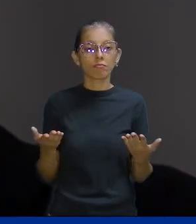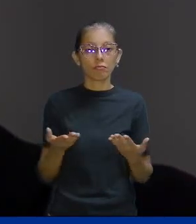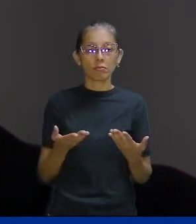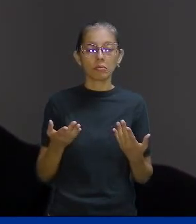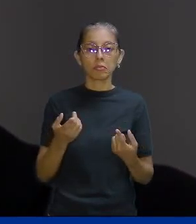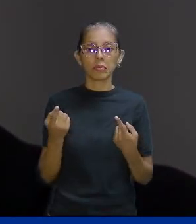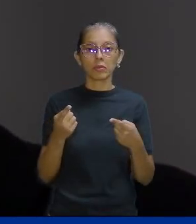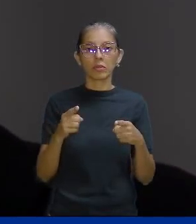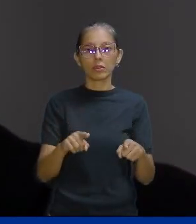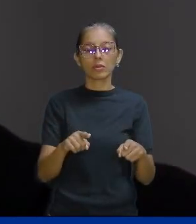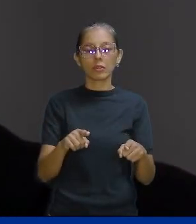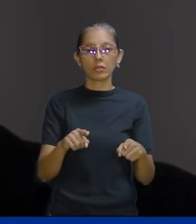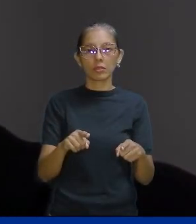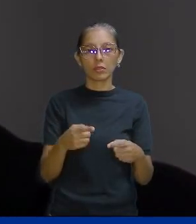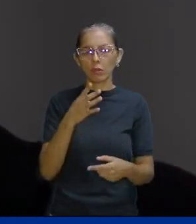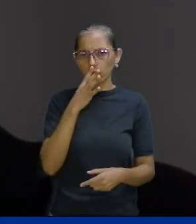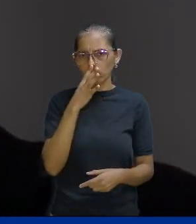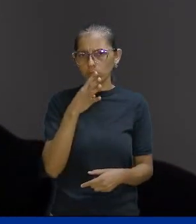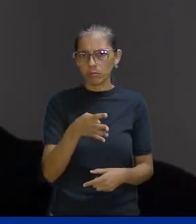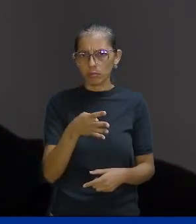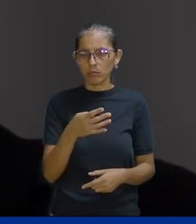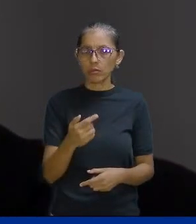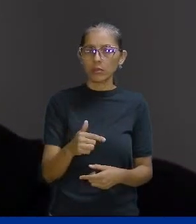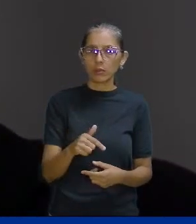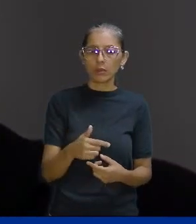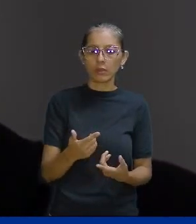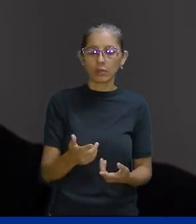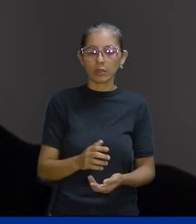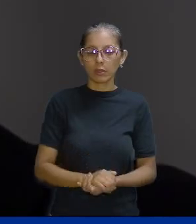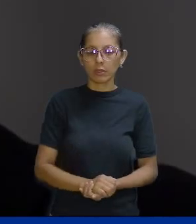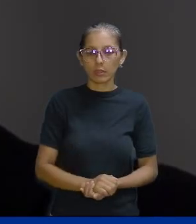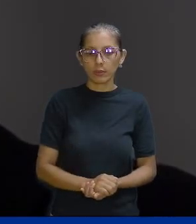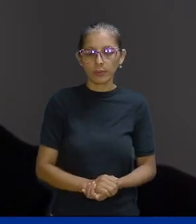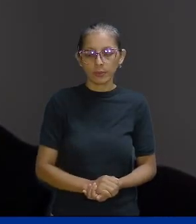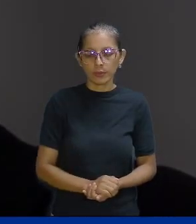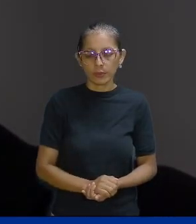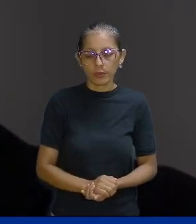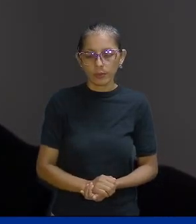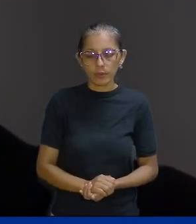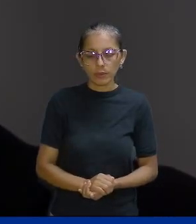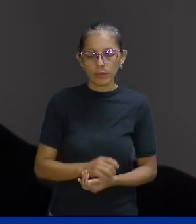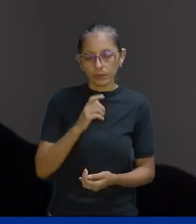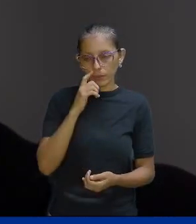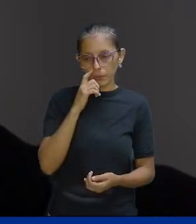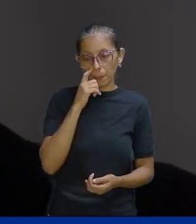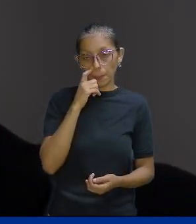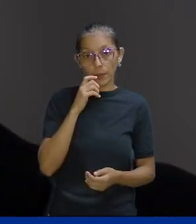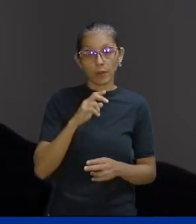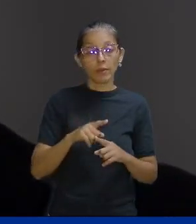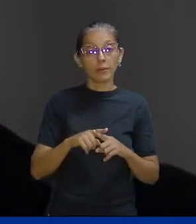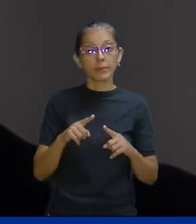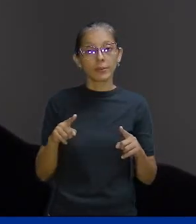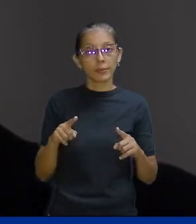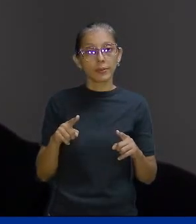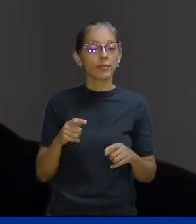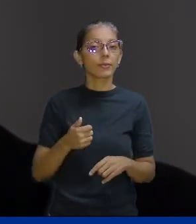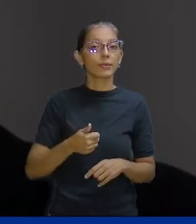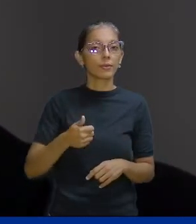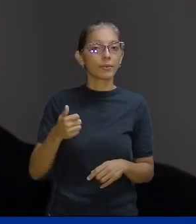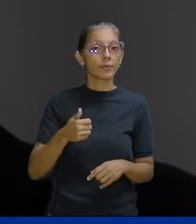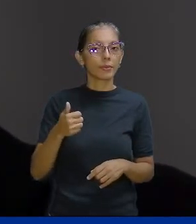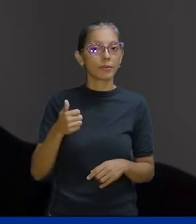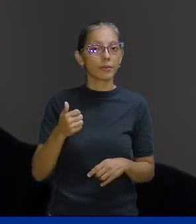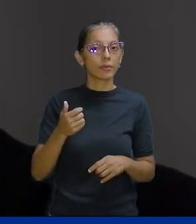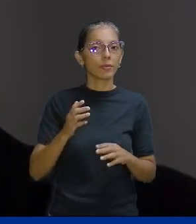bem apontado pela Serventia Eleitoral, em seu parecer, acolhido pelo juízo de primeiro grau,